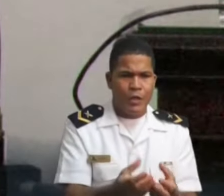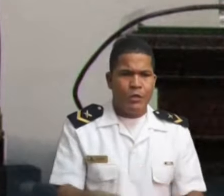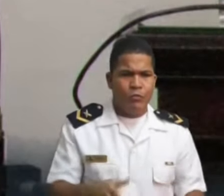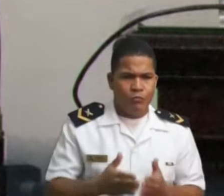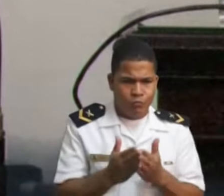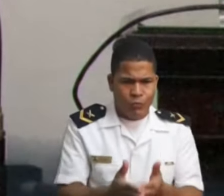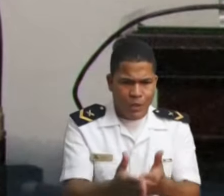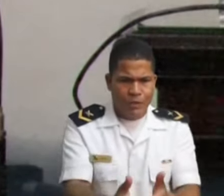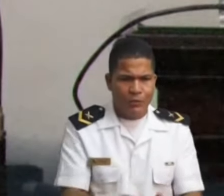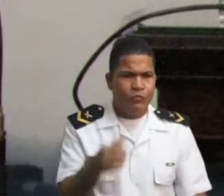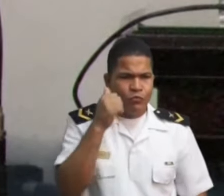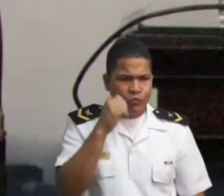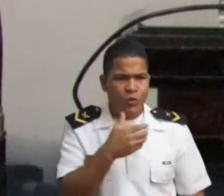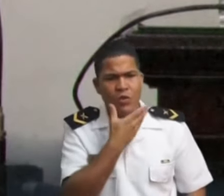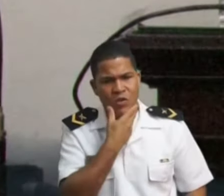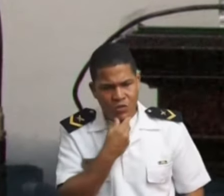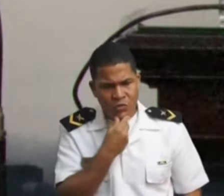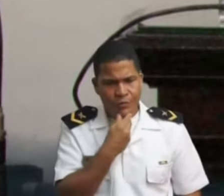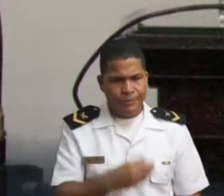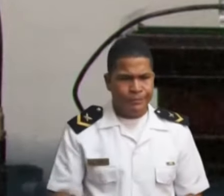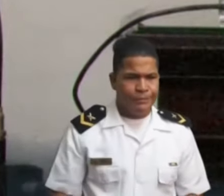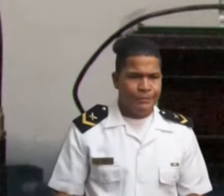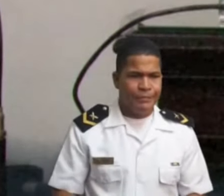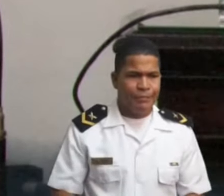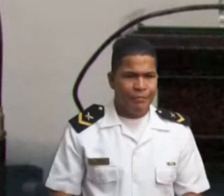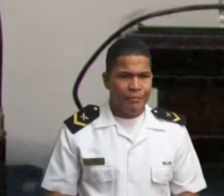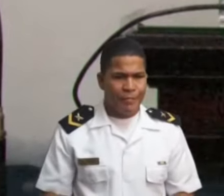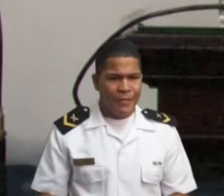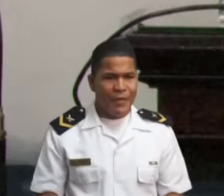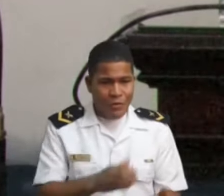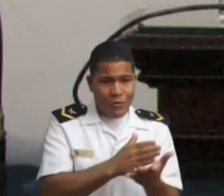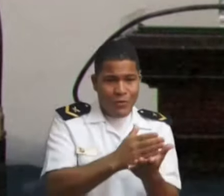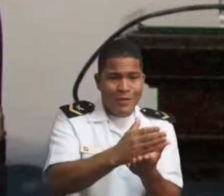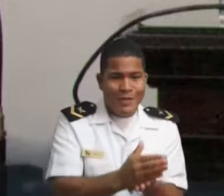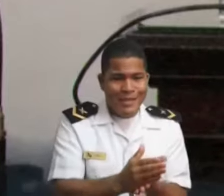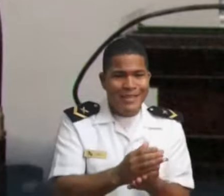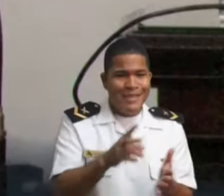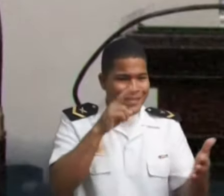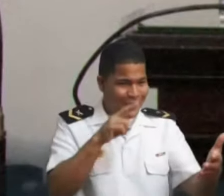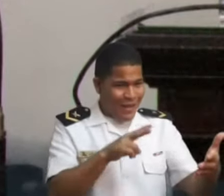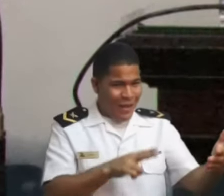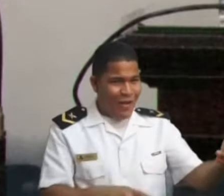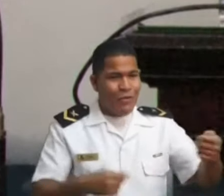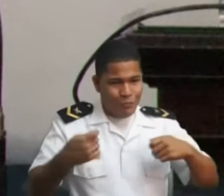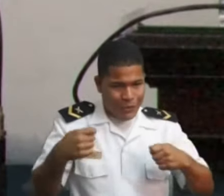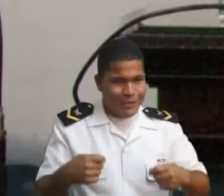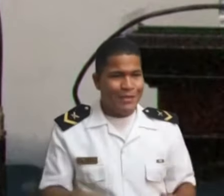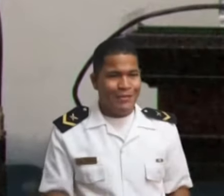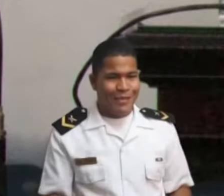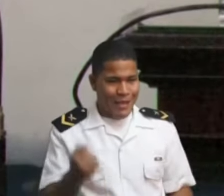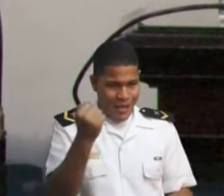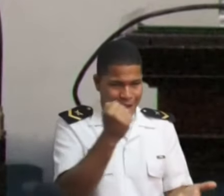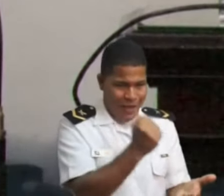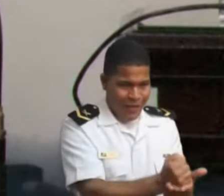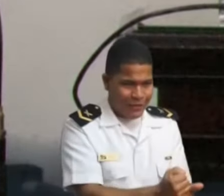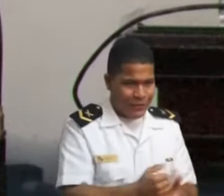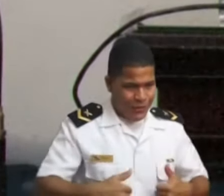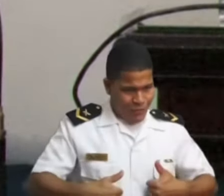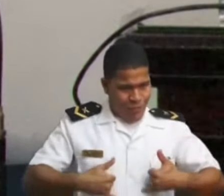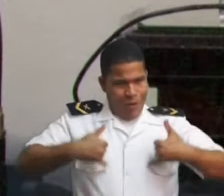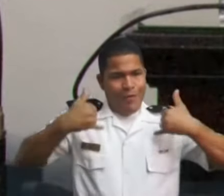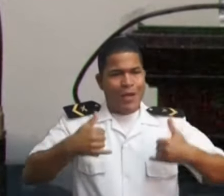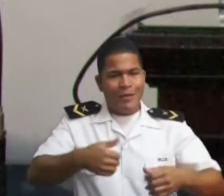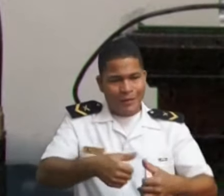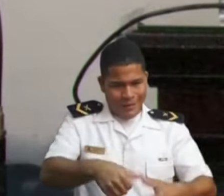senhores. Antes de iniciar minha leitura, eu queria deixar registrado a minha meu orgulho, de